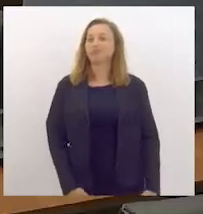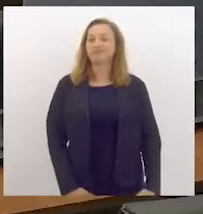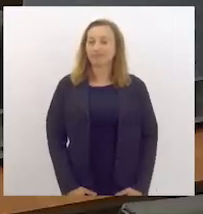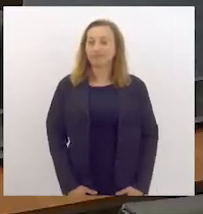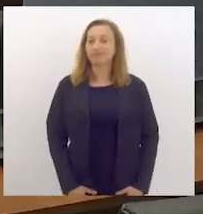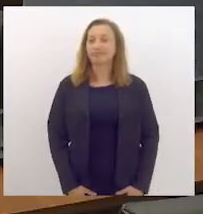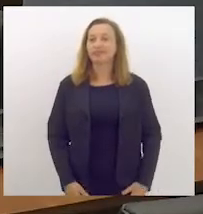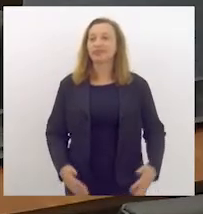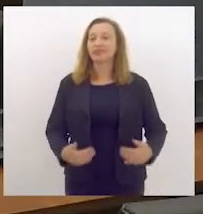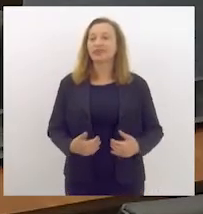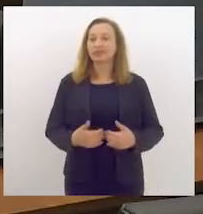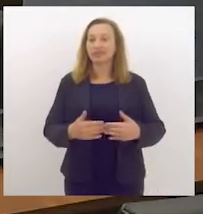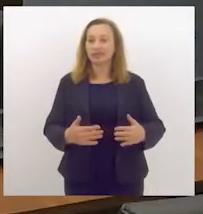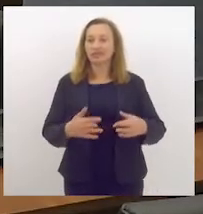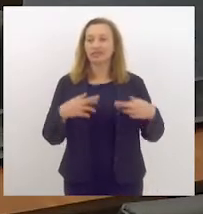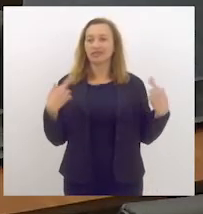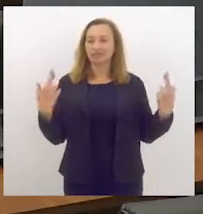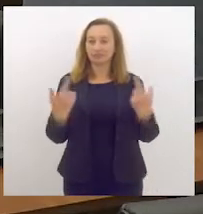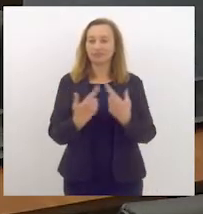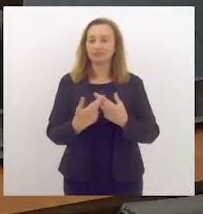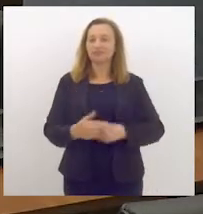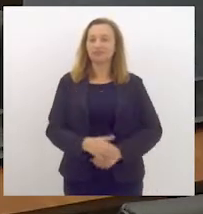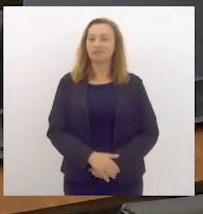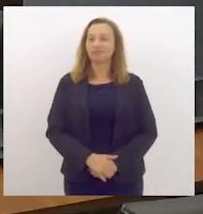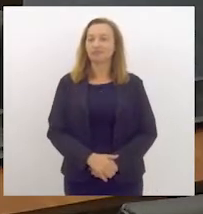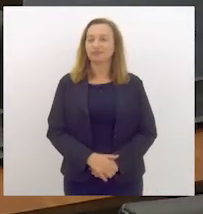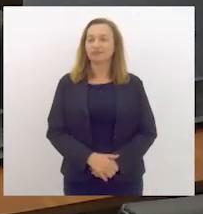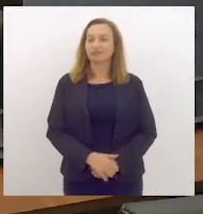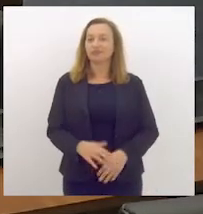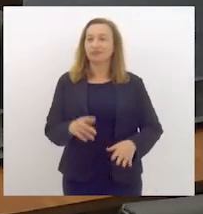e está reaberta a sessão presidência